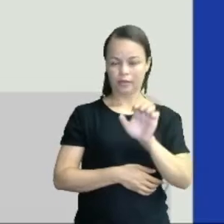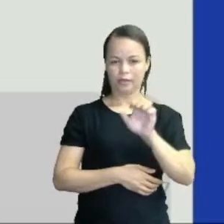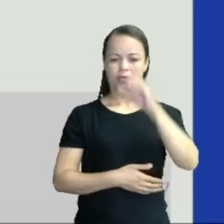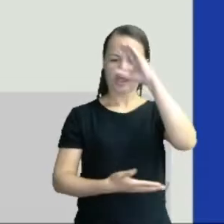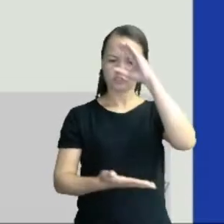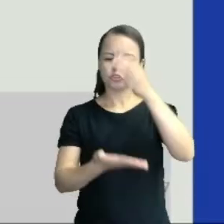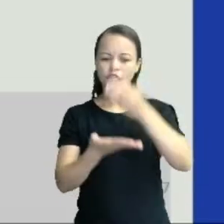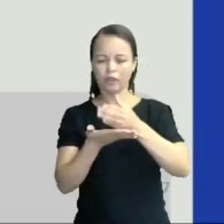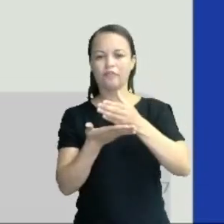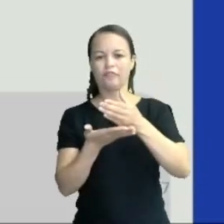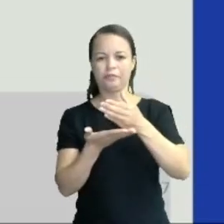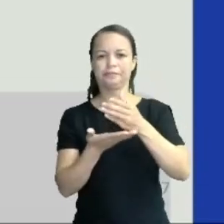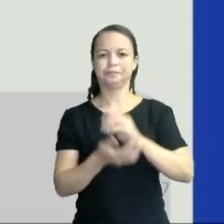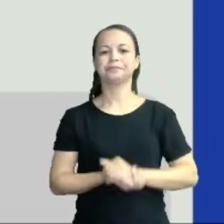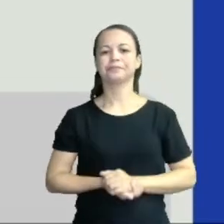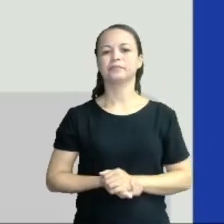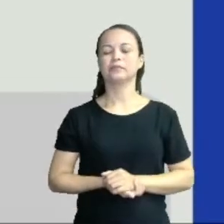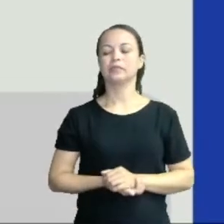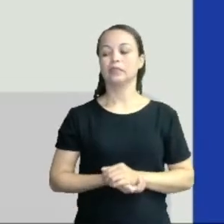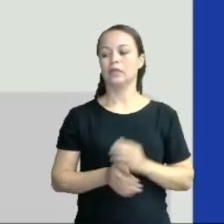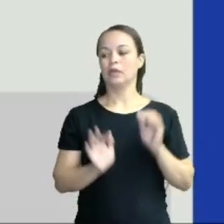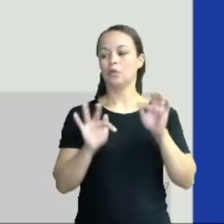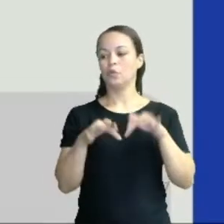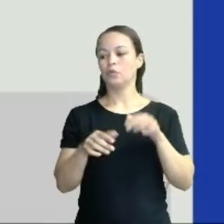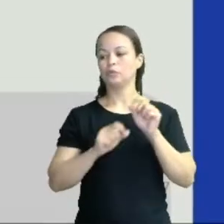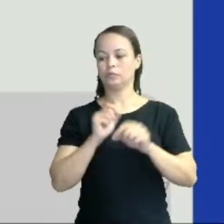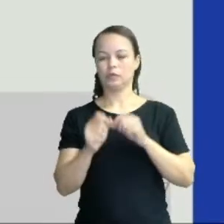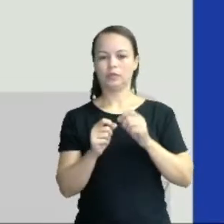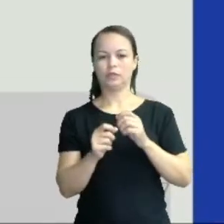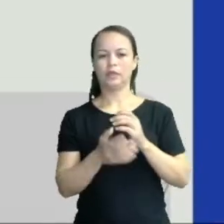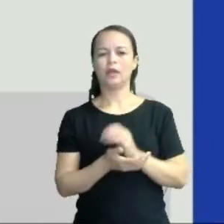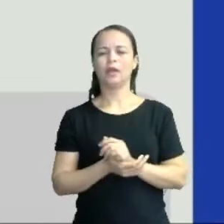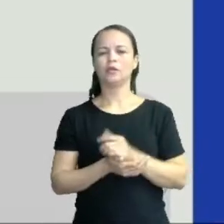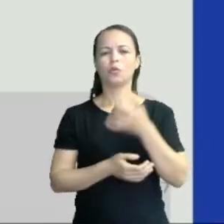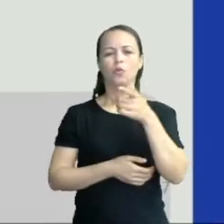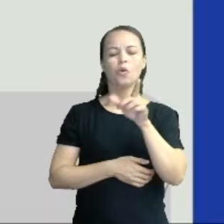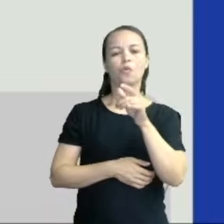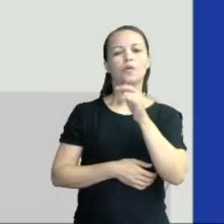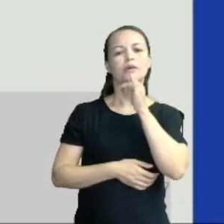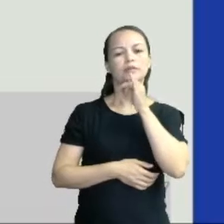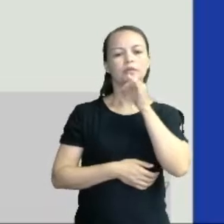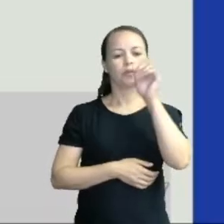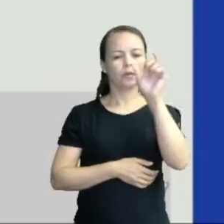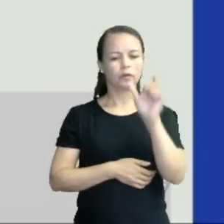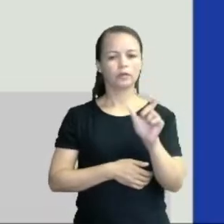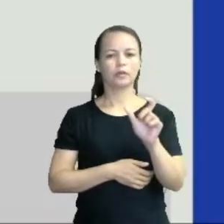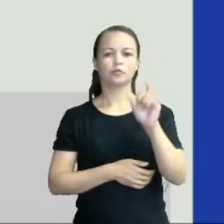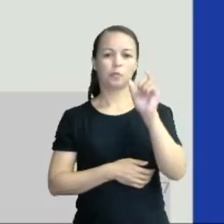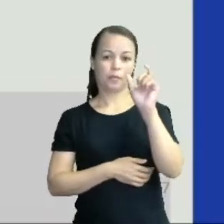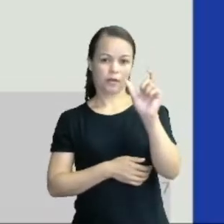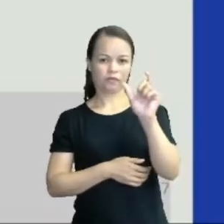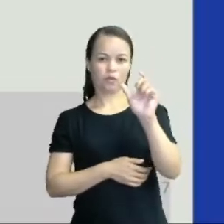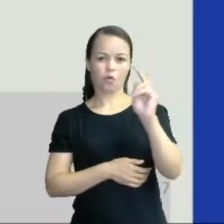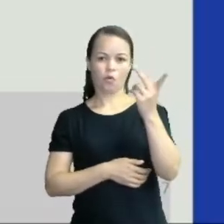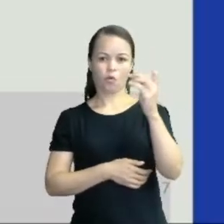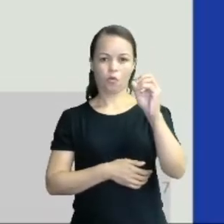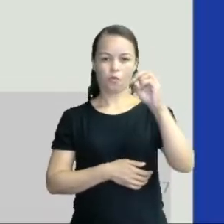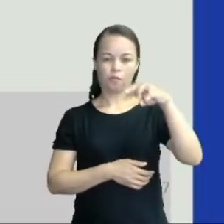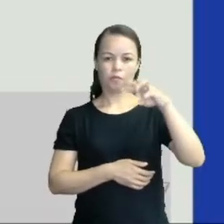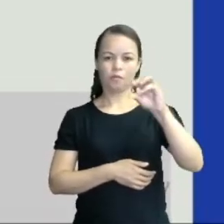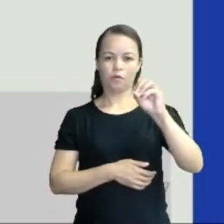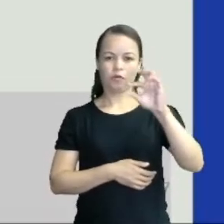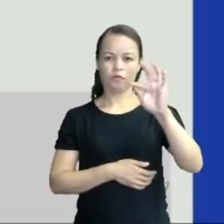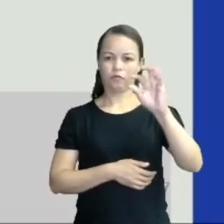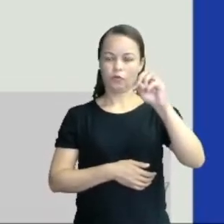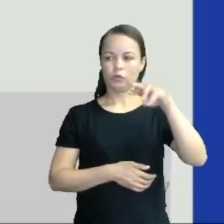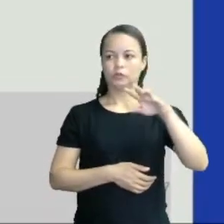chefe muçulmano. O último, aqui, do nosso exemplo dessas palavras homófonas, né? Que tem